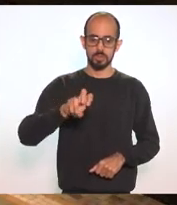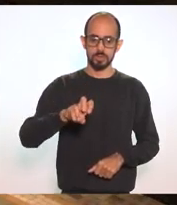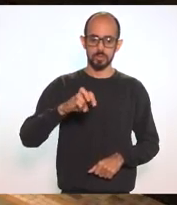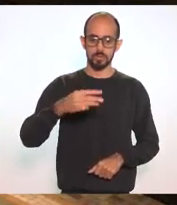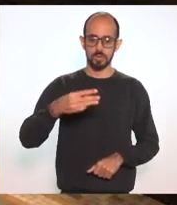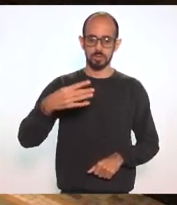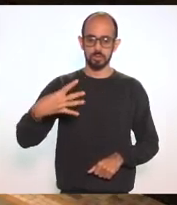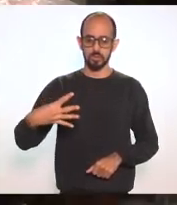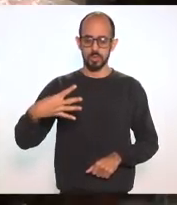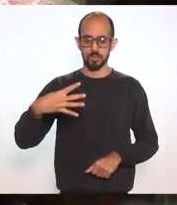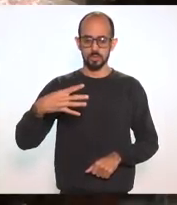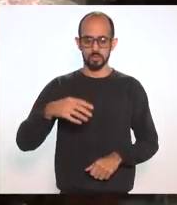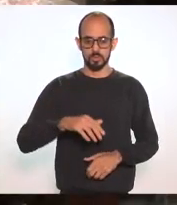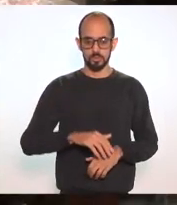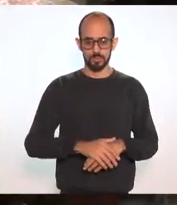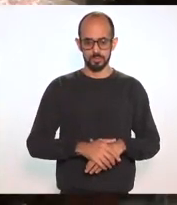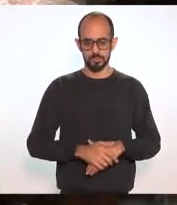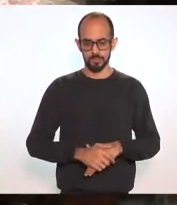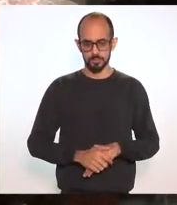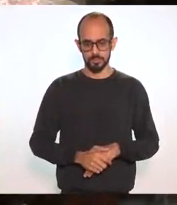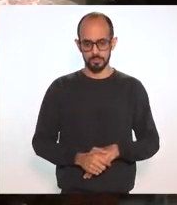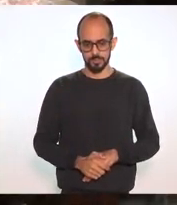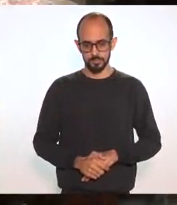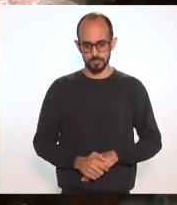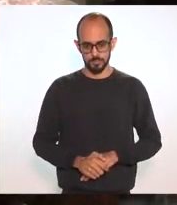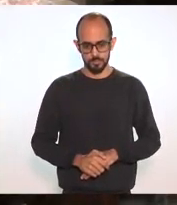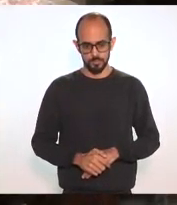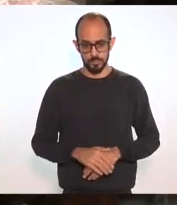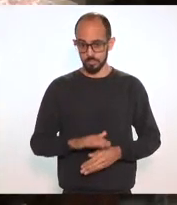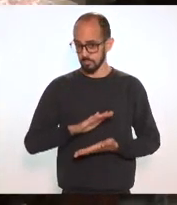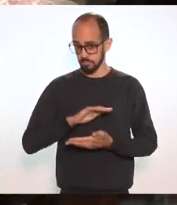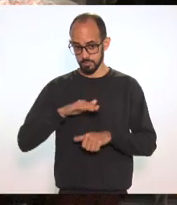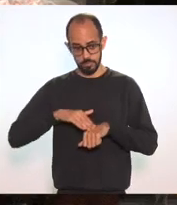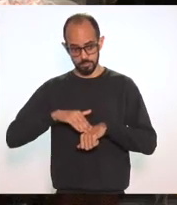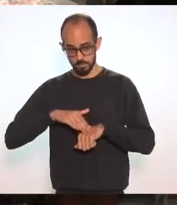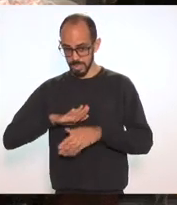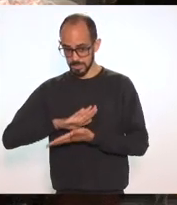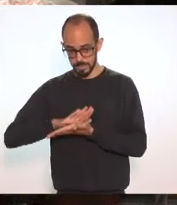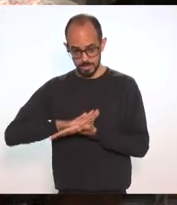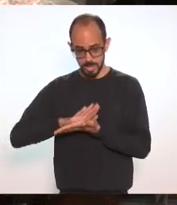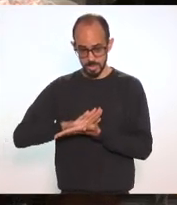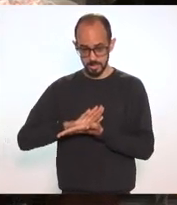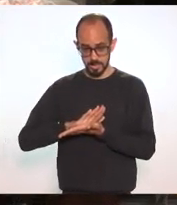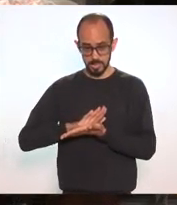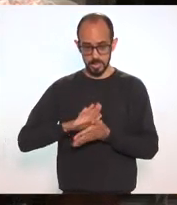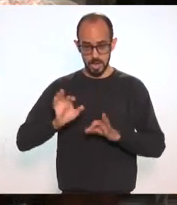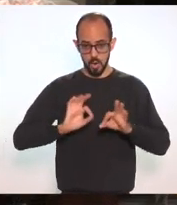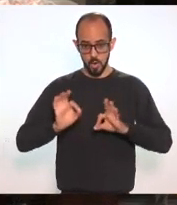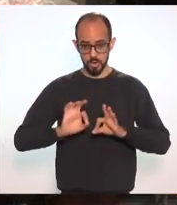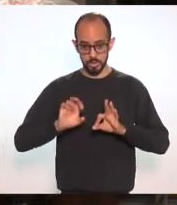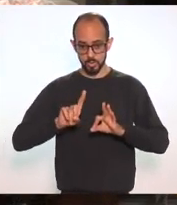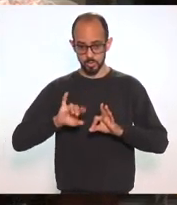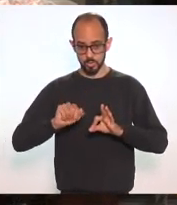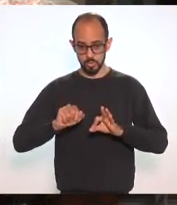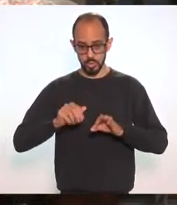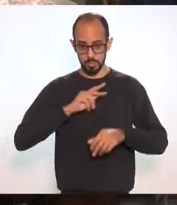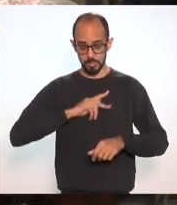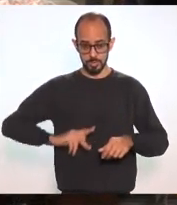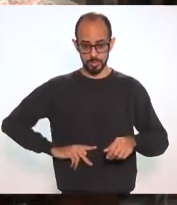Ok. Nada mais a tratar. Mas nada mais a tratar na ordem do dia. A presidência